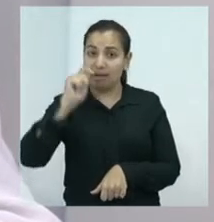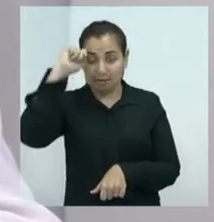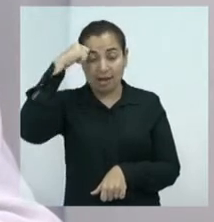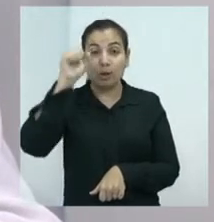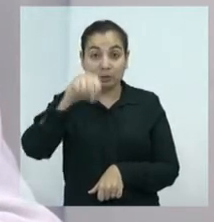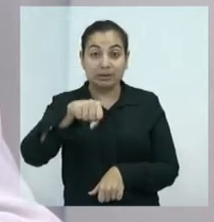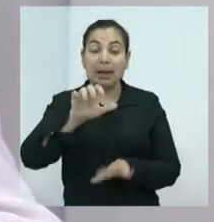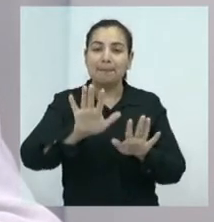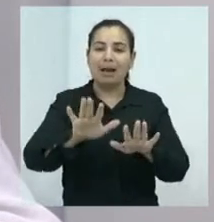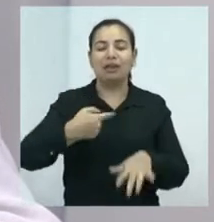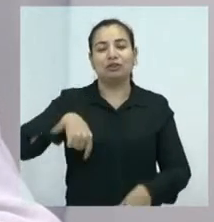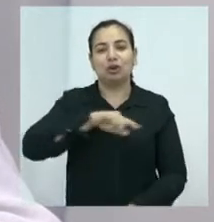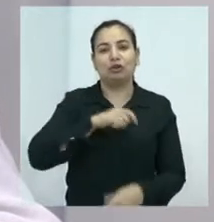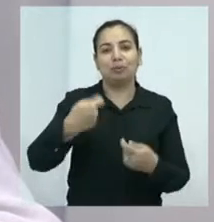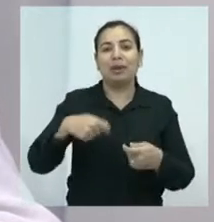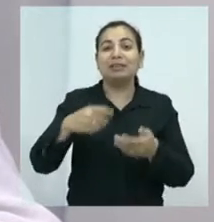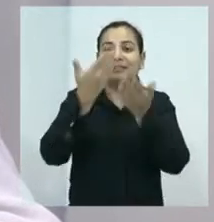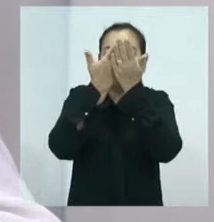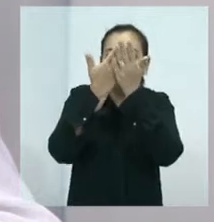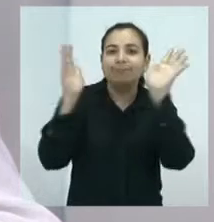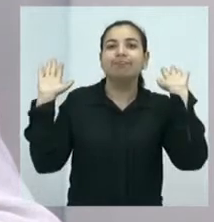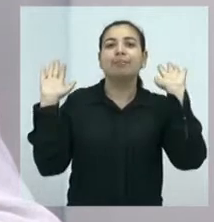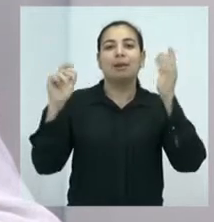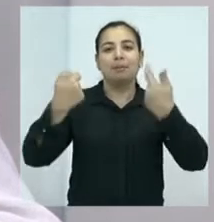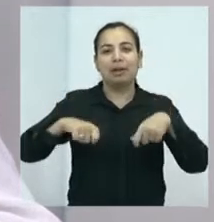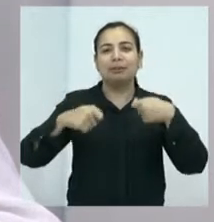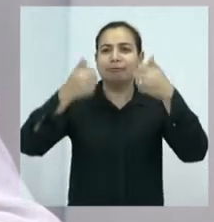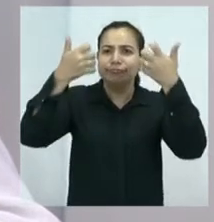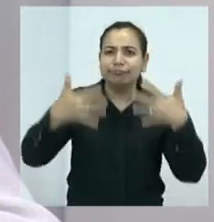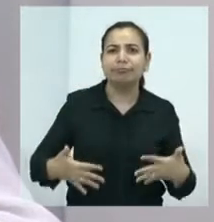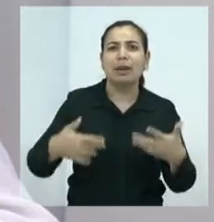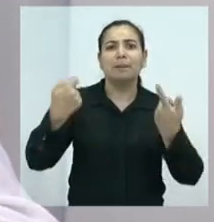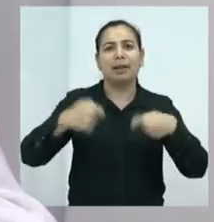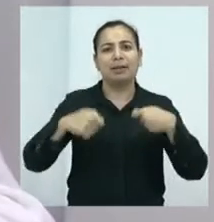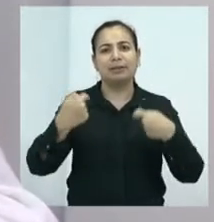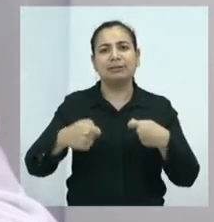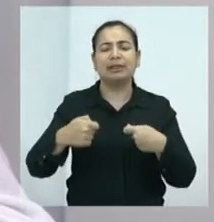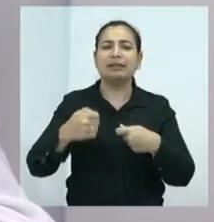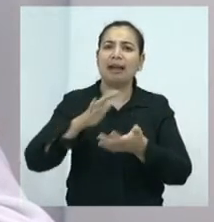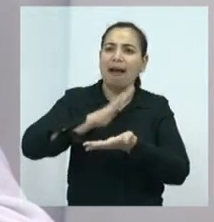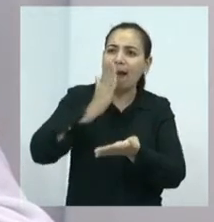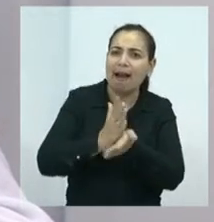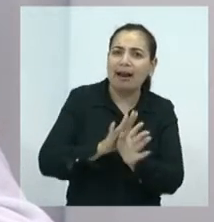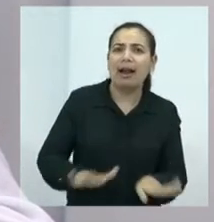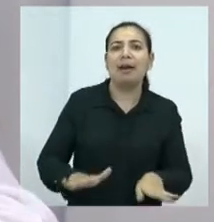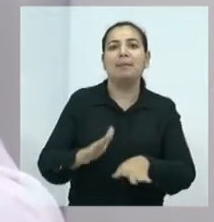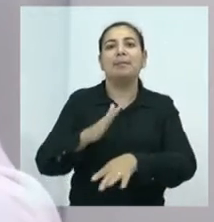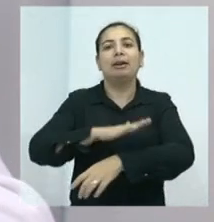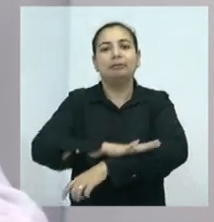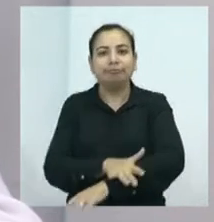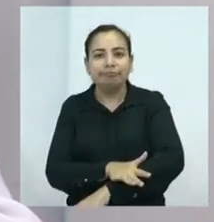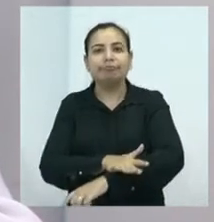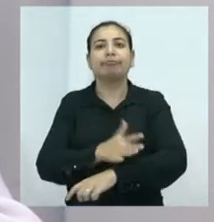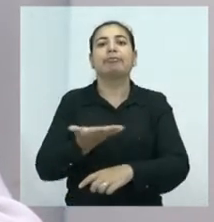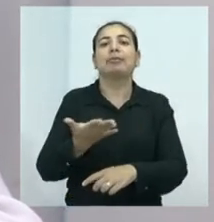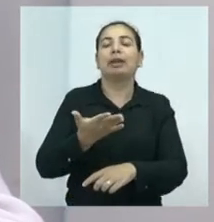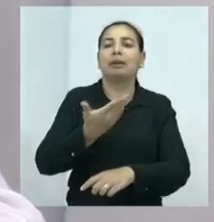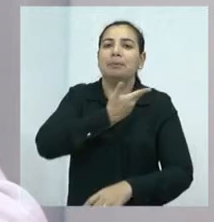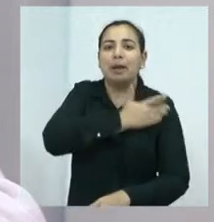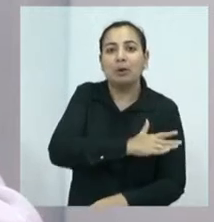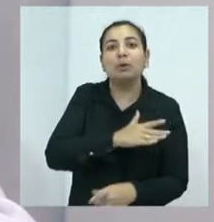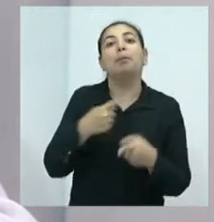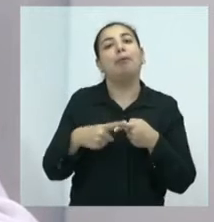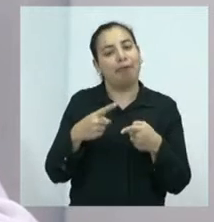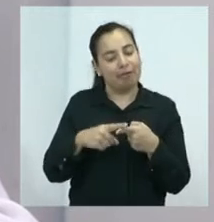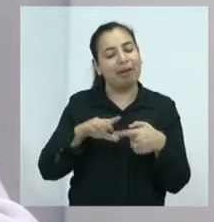precisa abrir e falar desse debate sobre a questão do preconceito e do racismo que ainda existe. Ele é estrutural e a